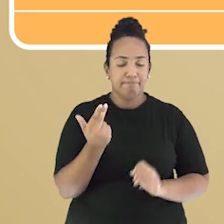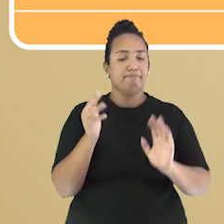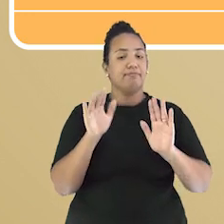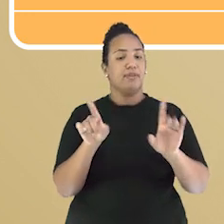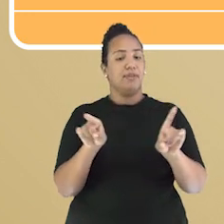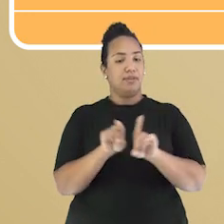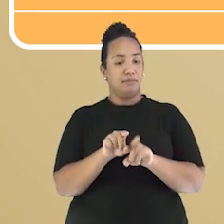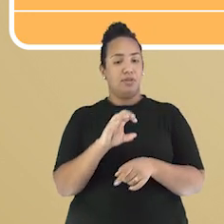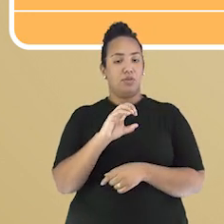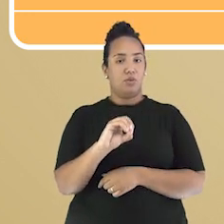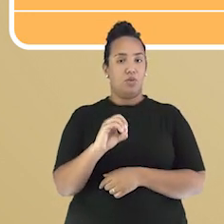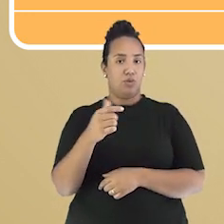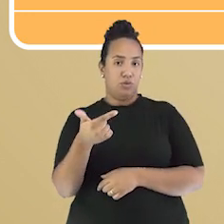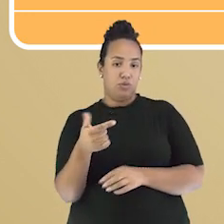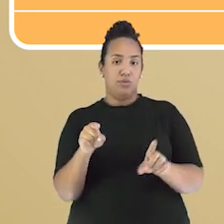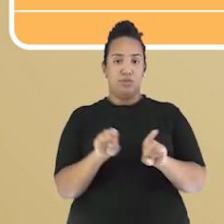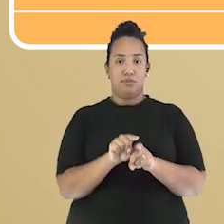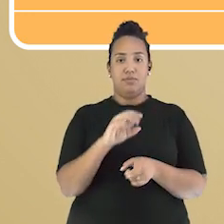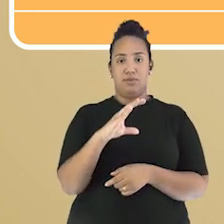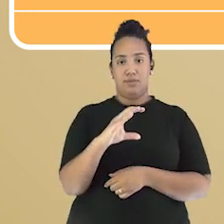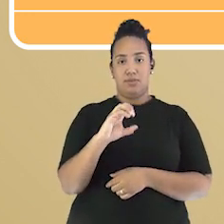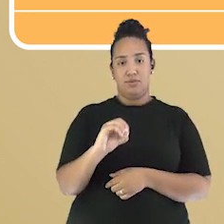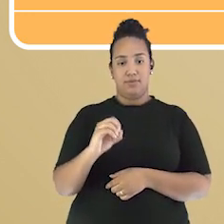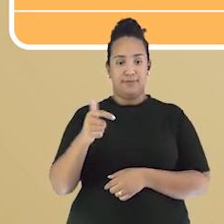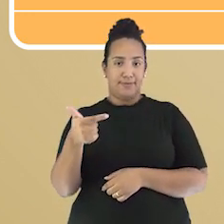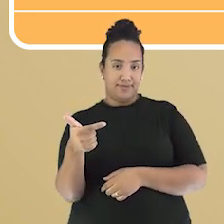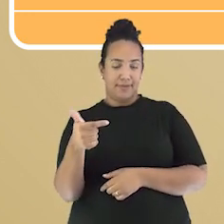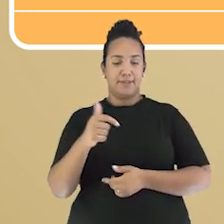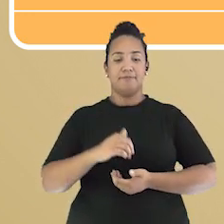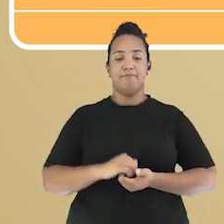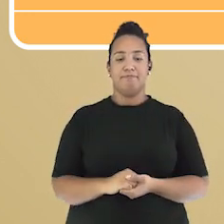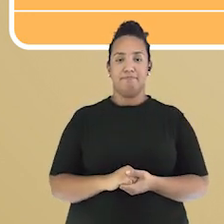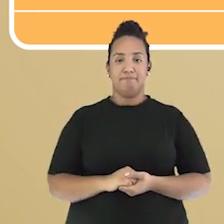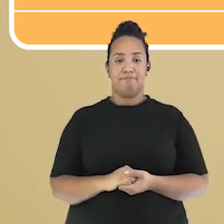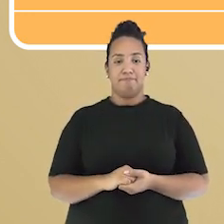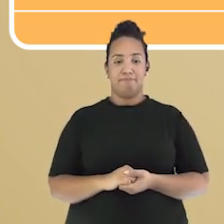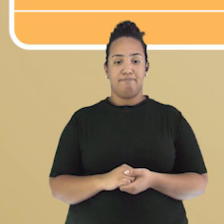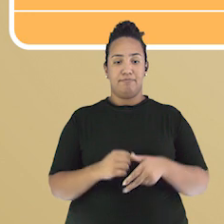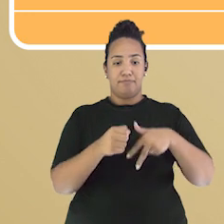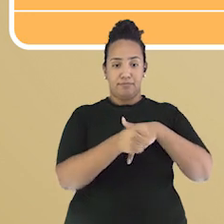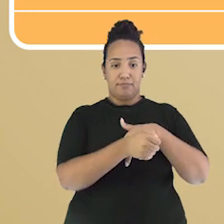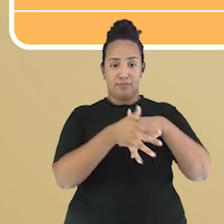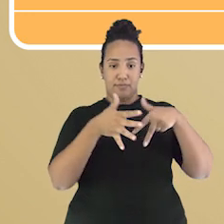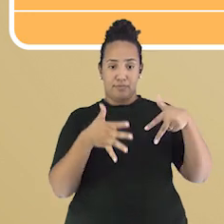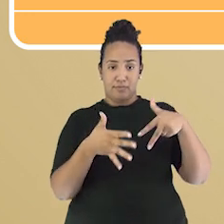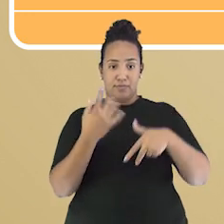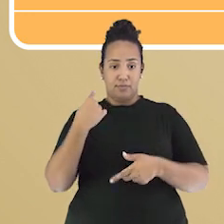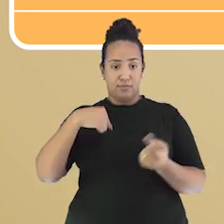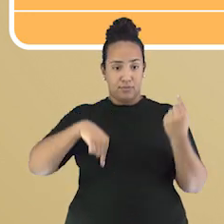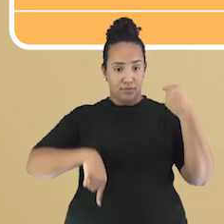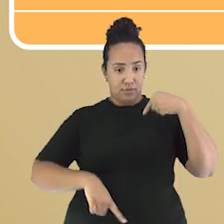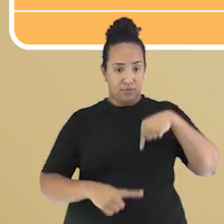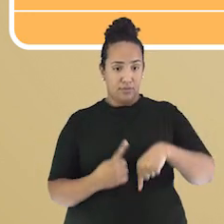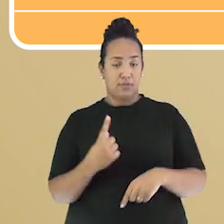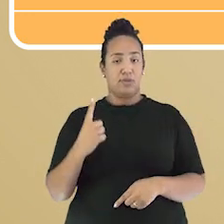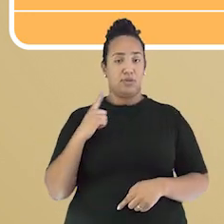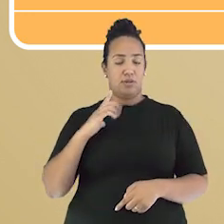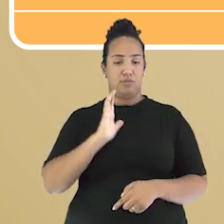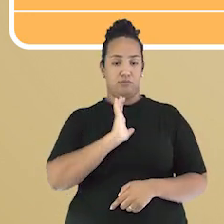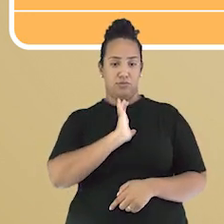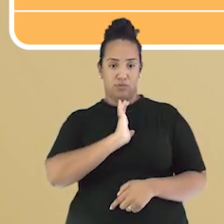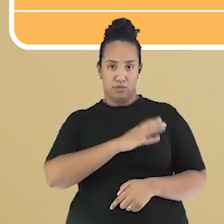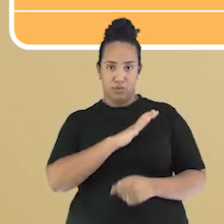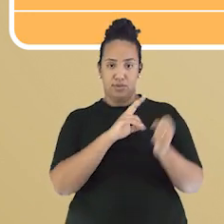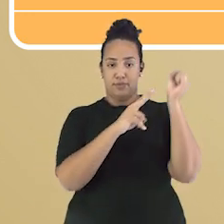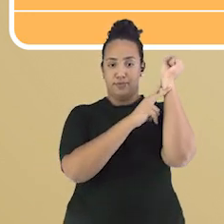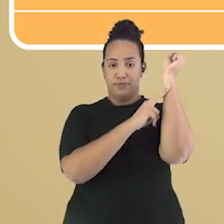nutrientes, mas também o oxigênio e o gás carbônico. O sistema circulatório é formado pelo